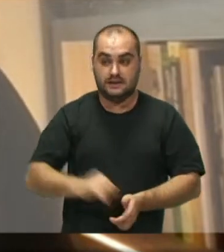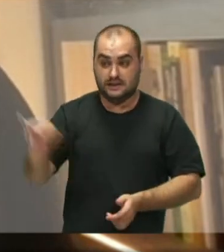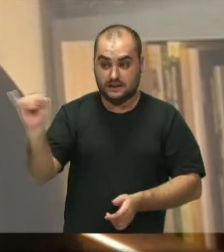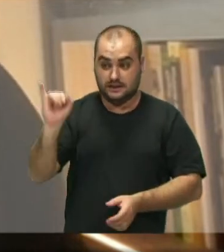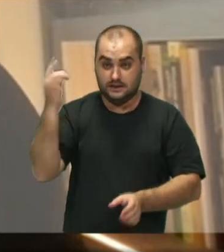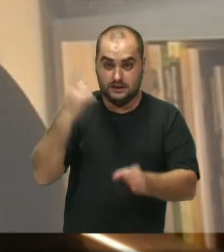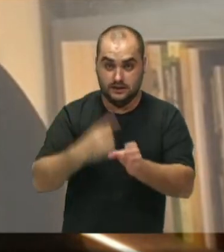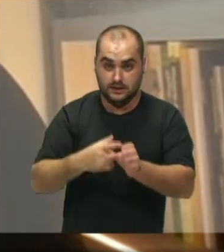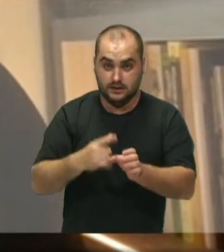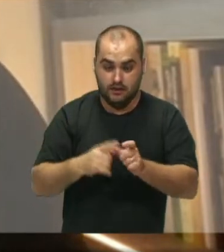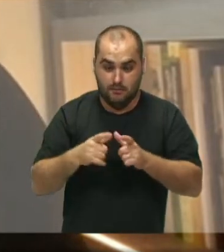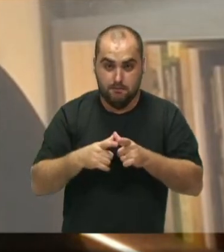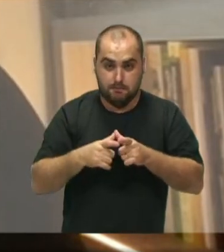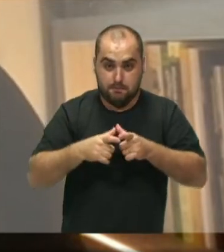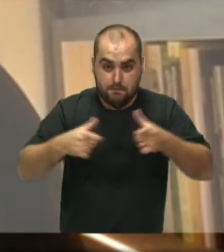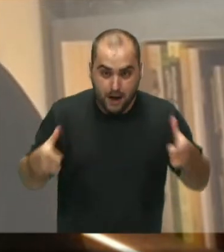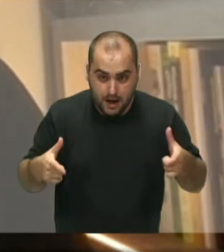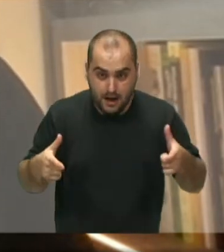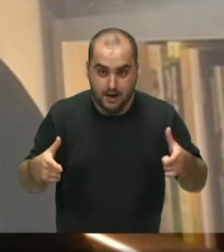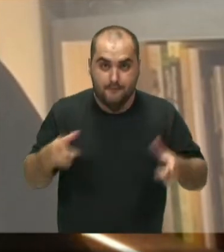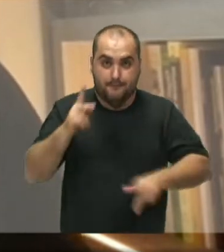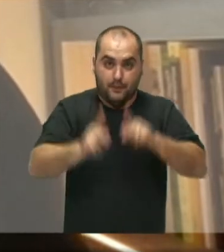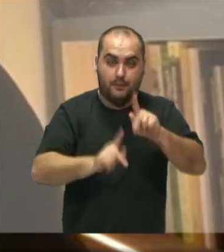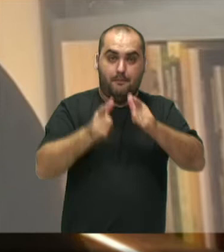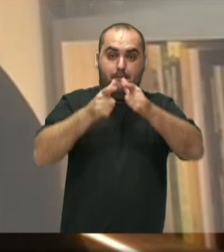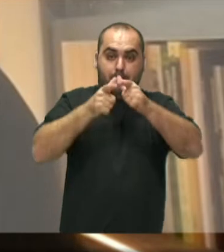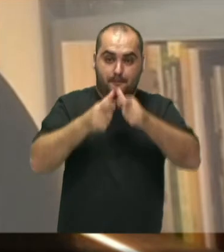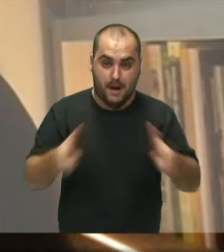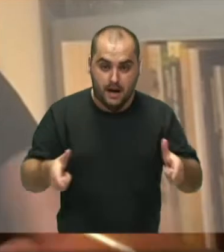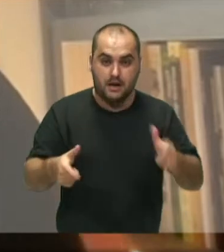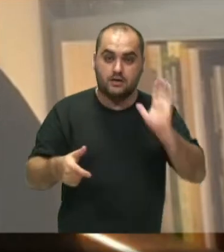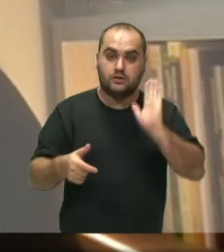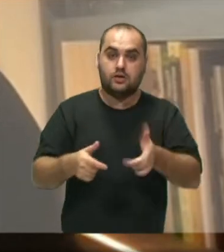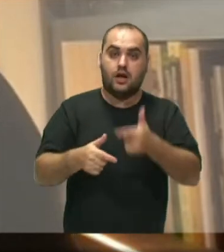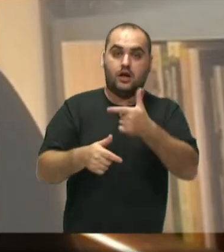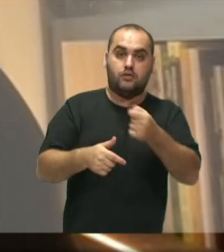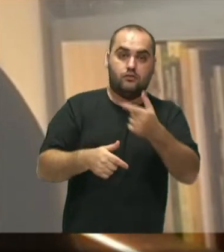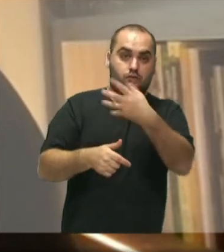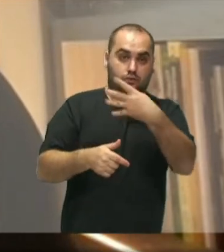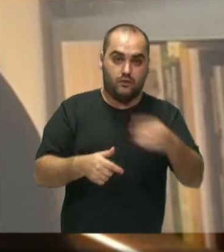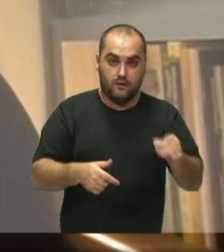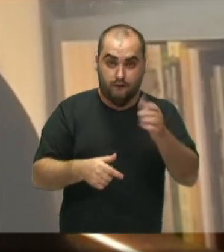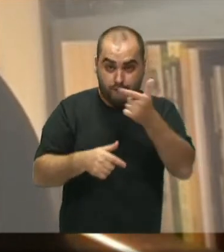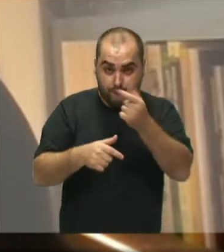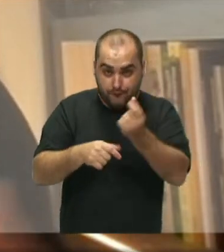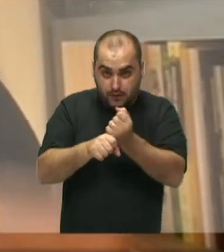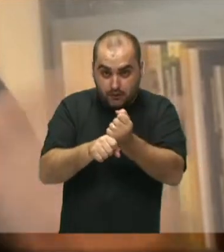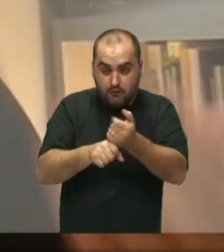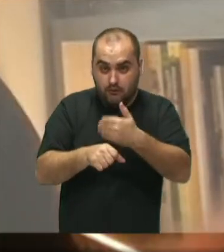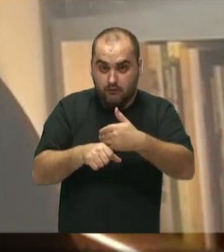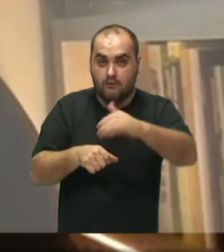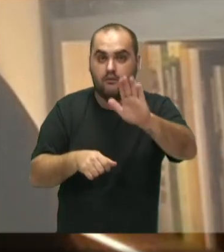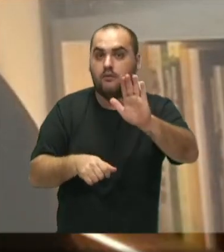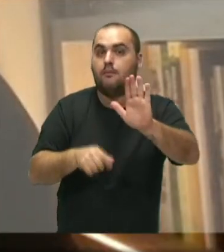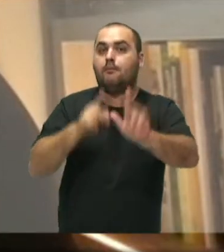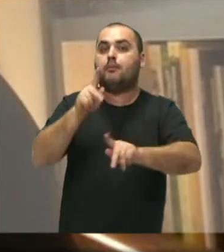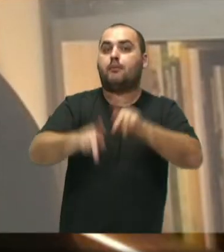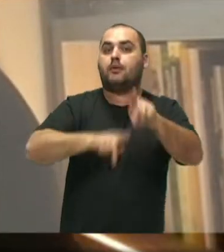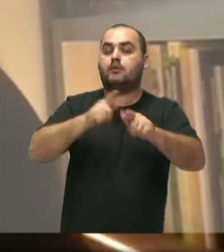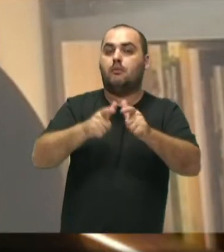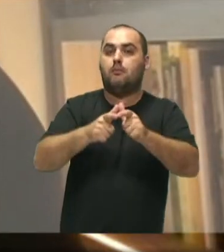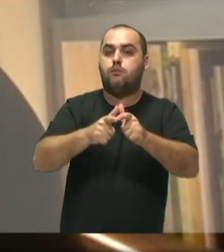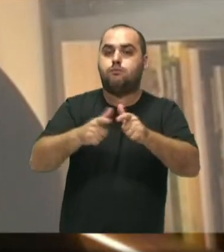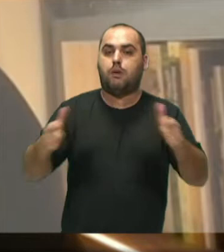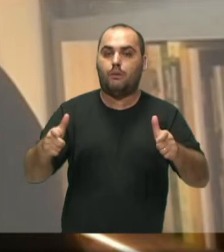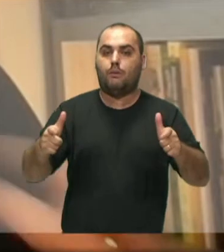a sua população tem crescido a previsão para 2040 daqui 20 aninhos é que a nossa população dobre de